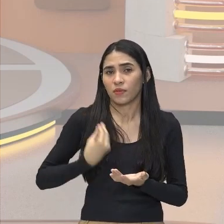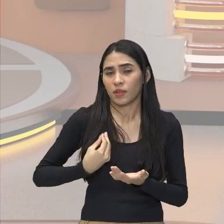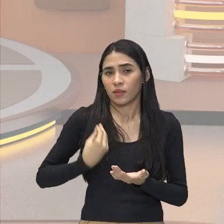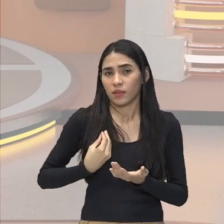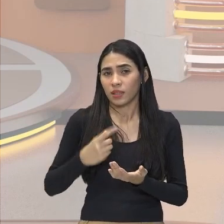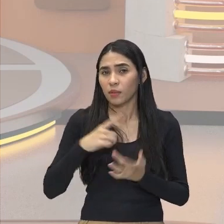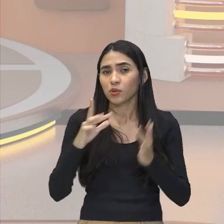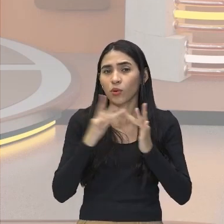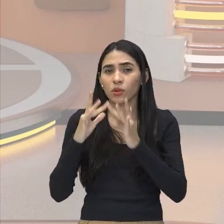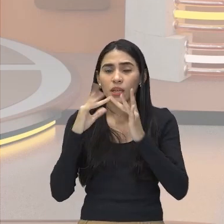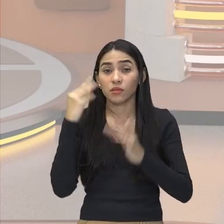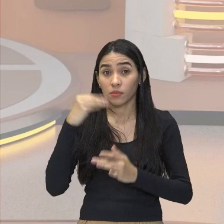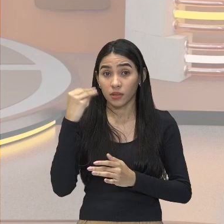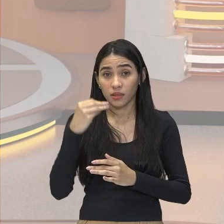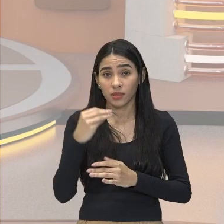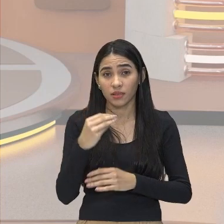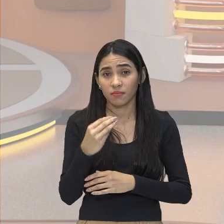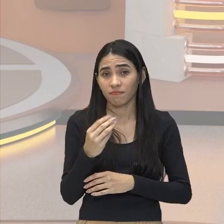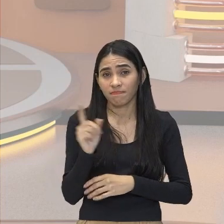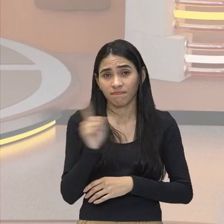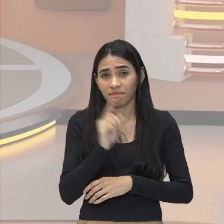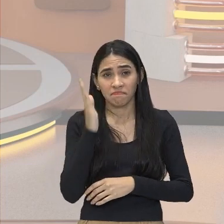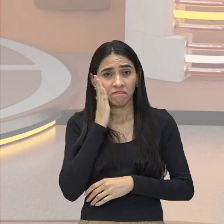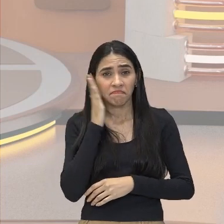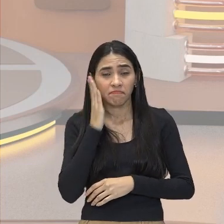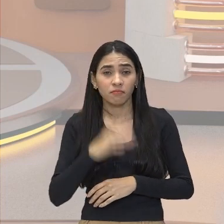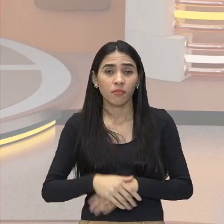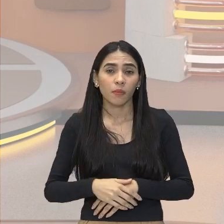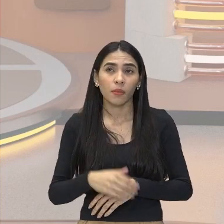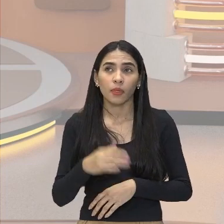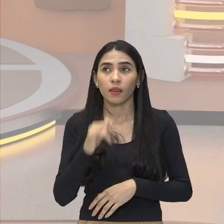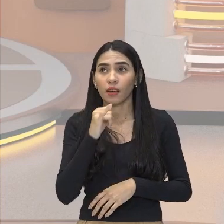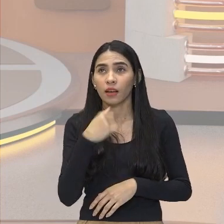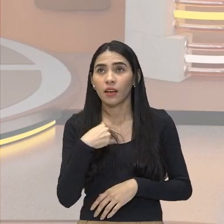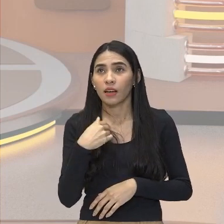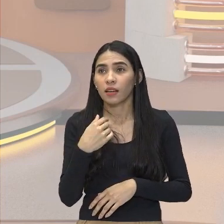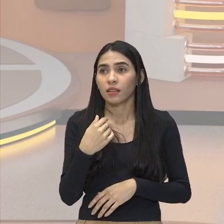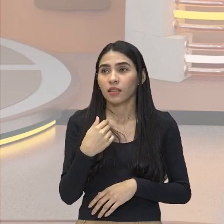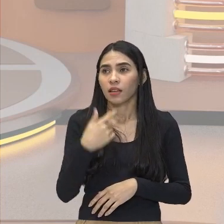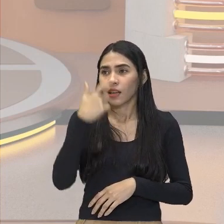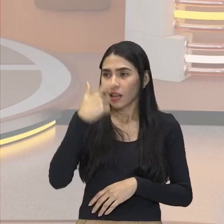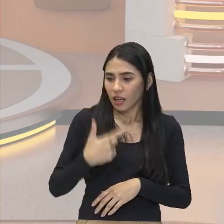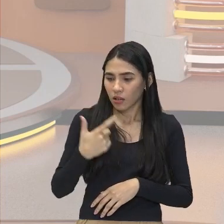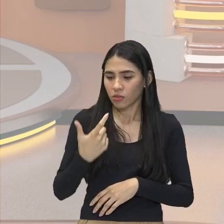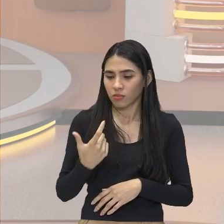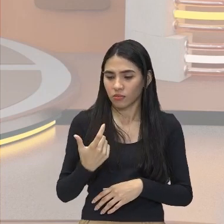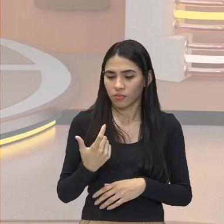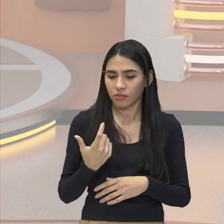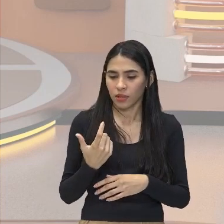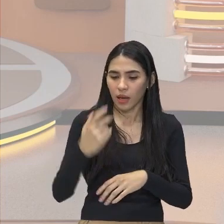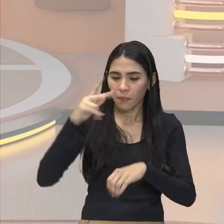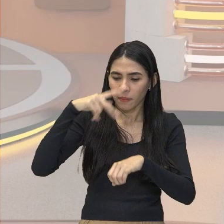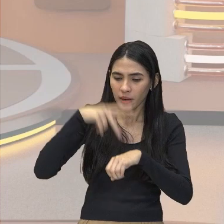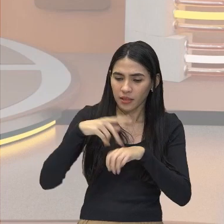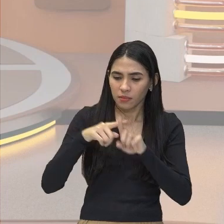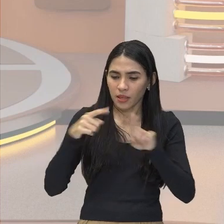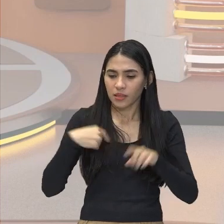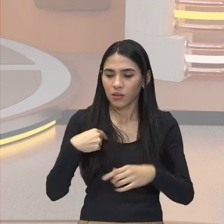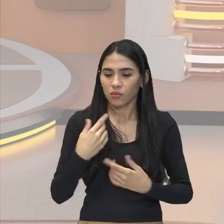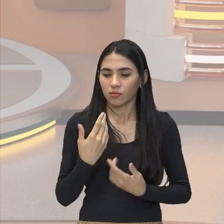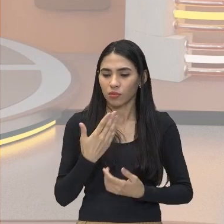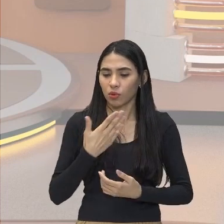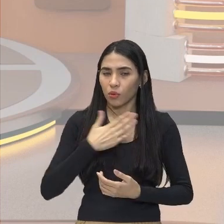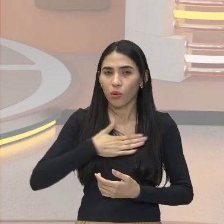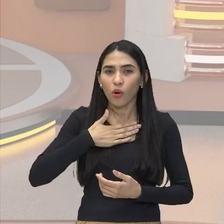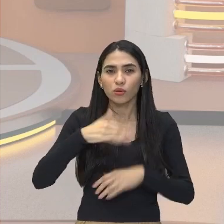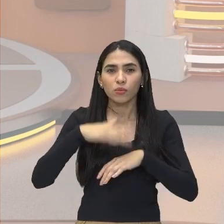né? Nós nem sabemos mais, não, porque eu pertenço a esse país, mas eu gosto mais do que acontece naquele